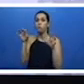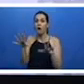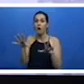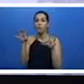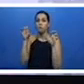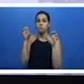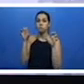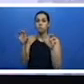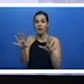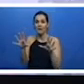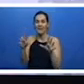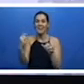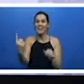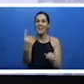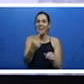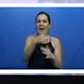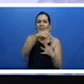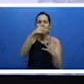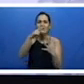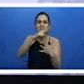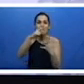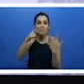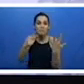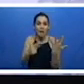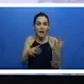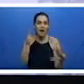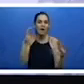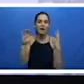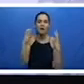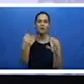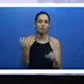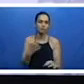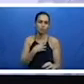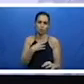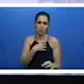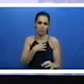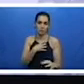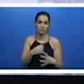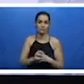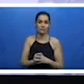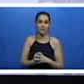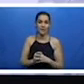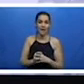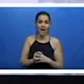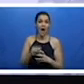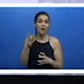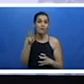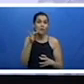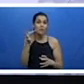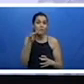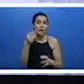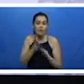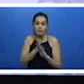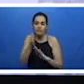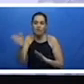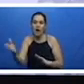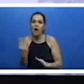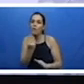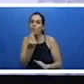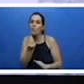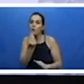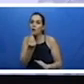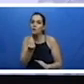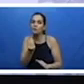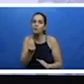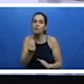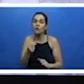tem um canto específico. Esse canto atrai a fêmea vai em direção ao macho e fica na postura